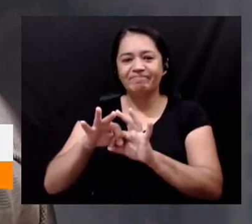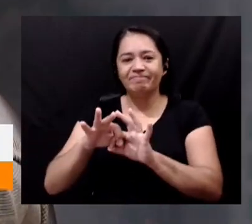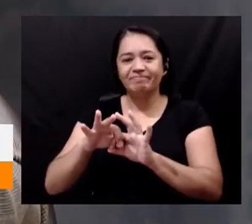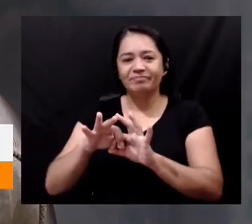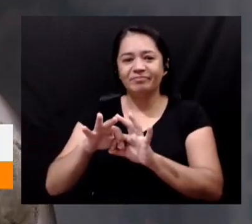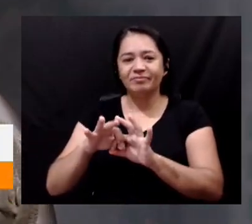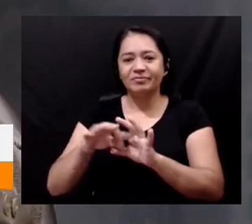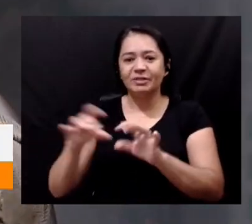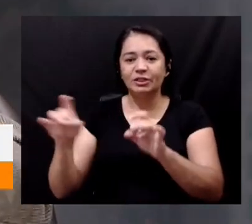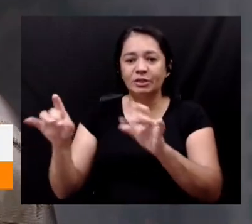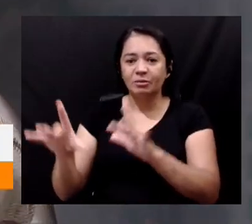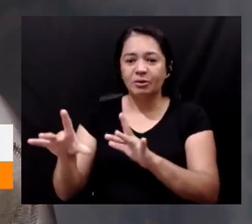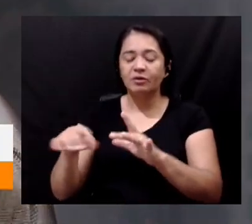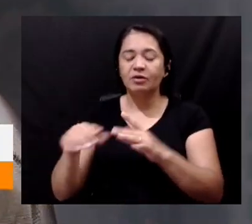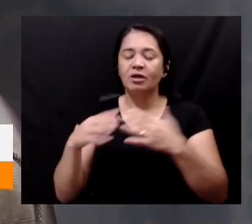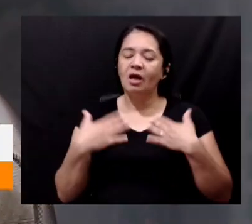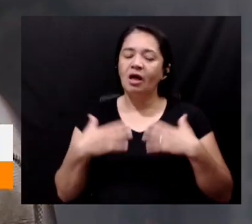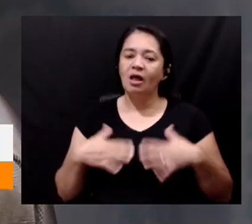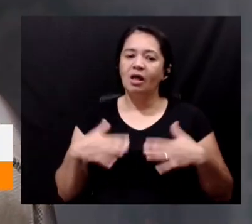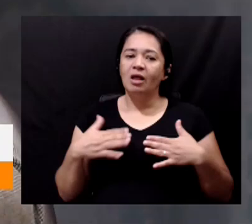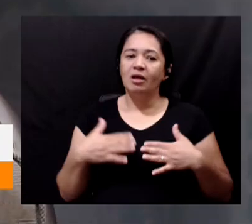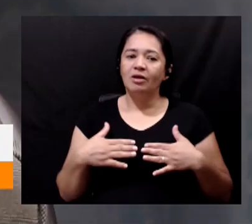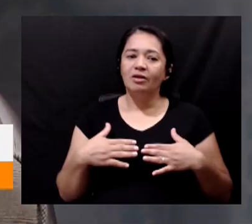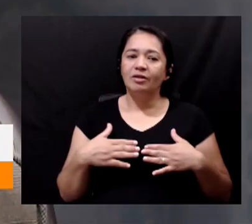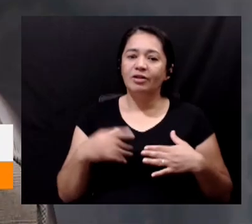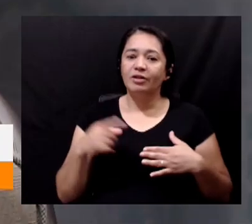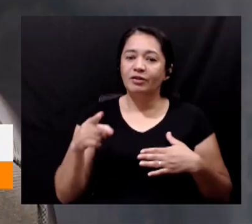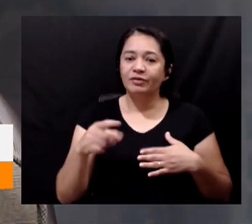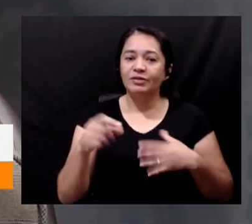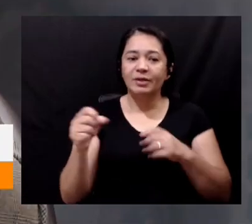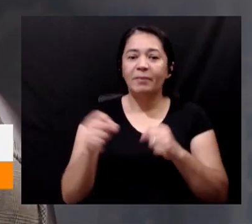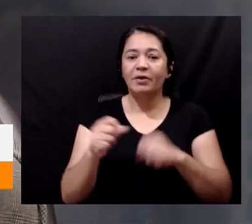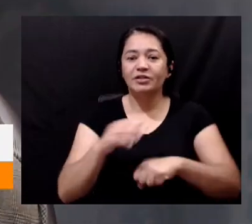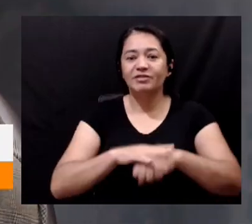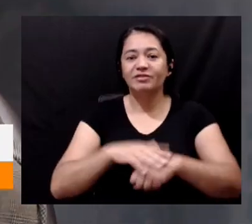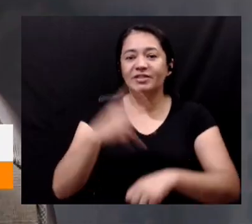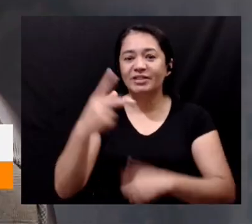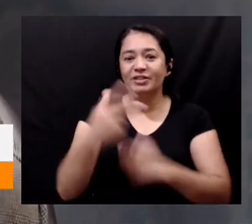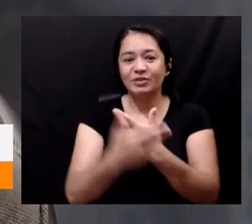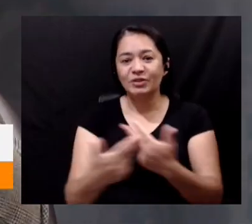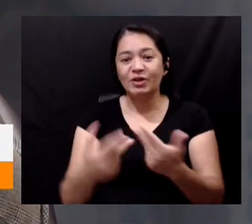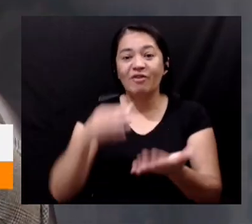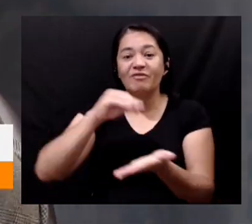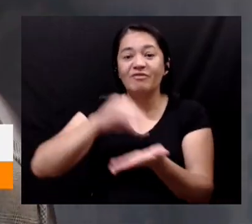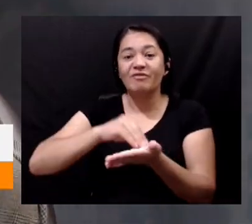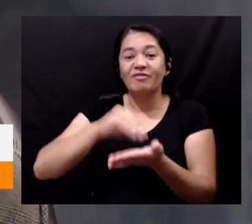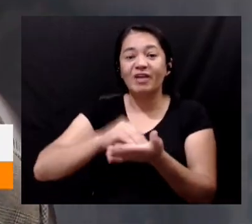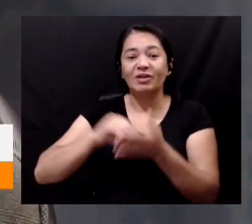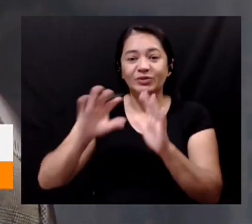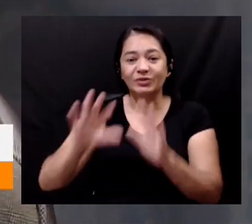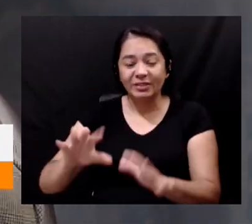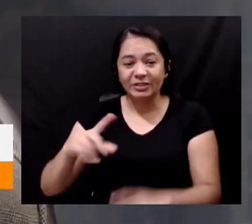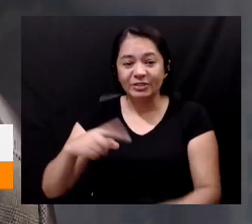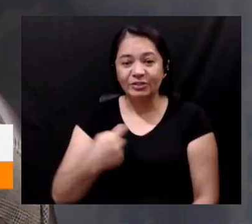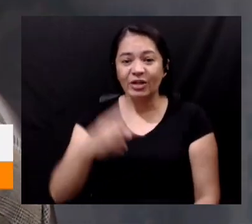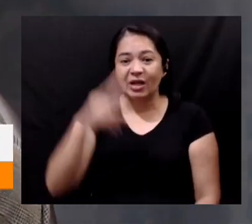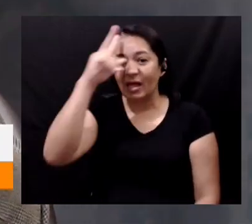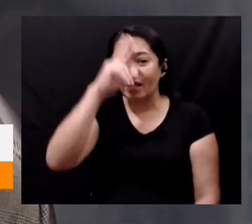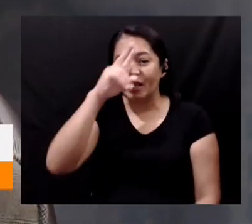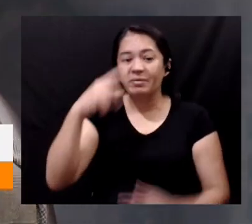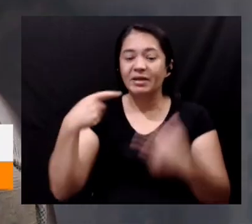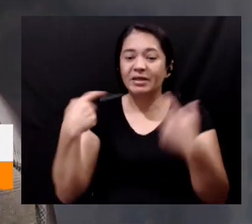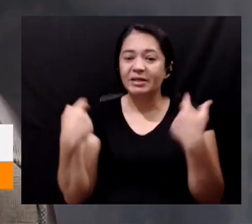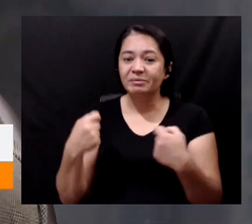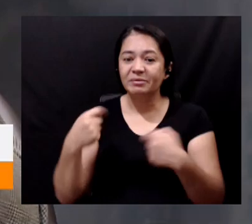relaxa, né, e você pode fazer suas coisas. Então, falta isso, a gente lembrar que nós precisamos de ter esse momento